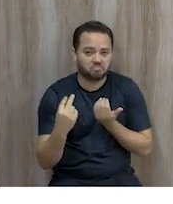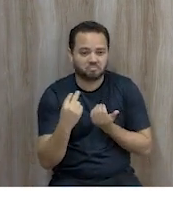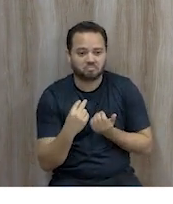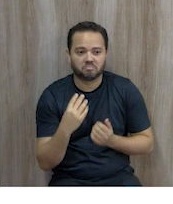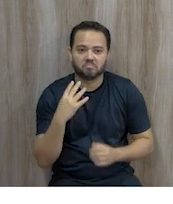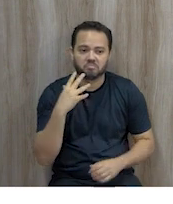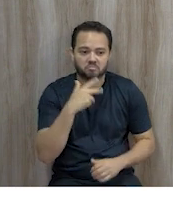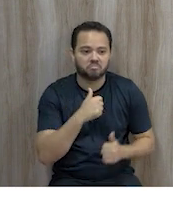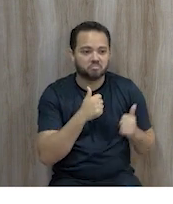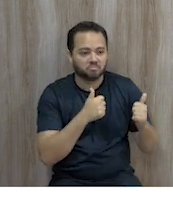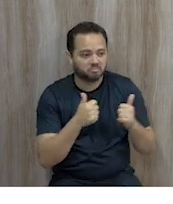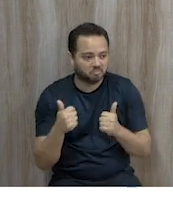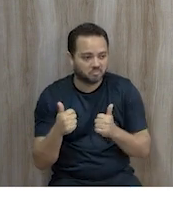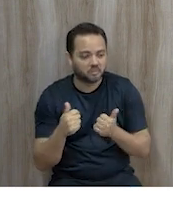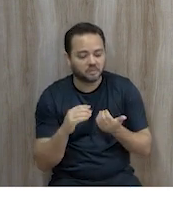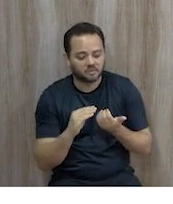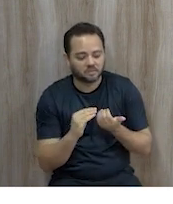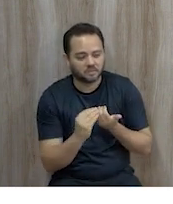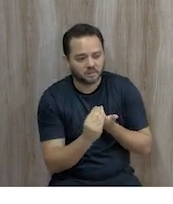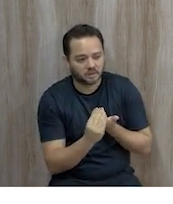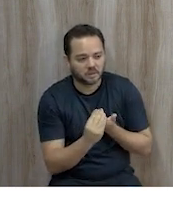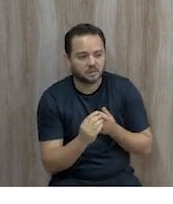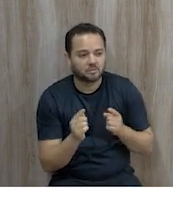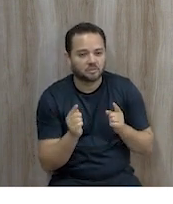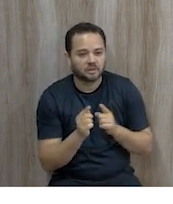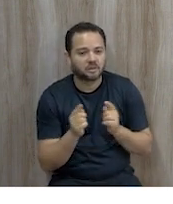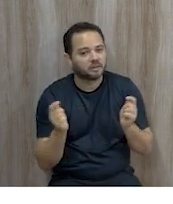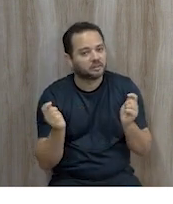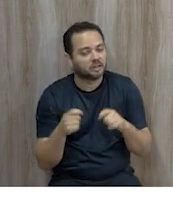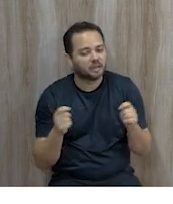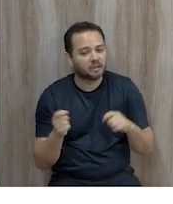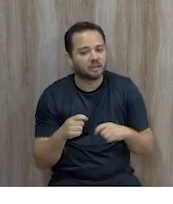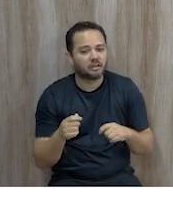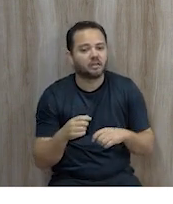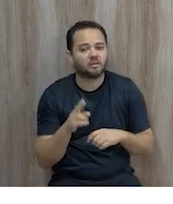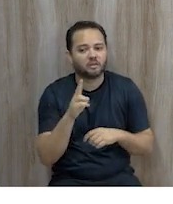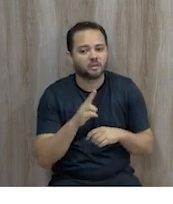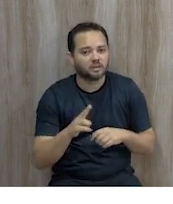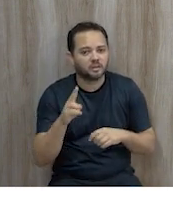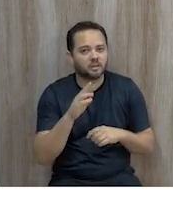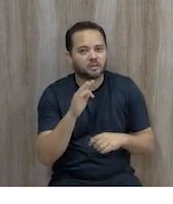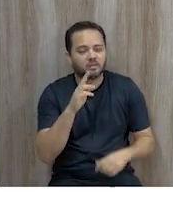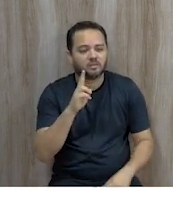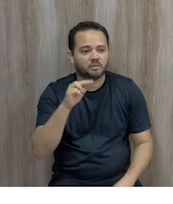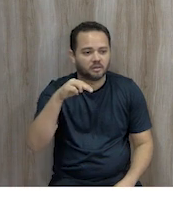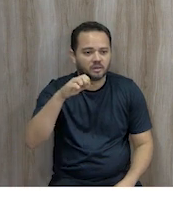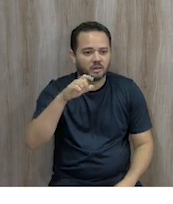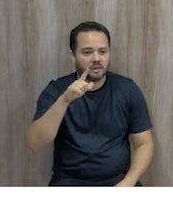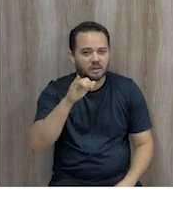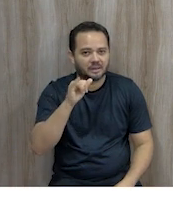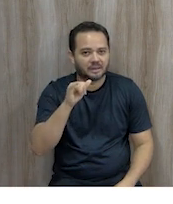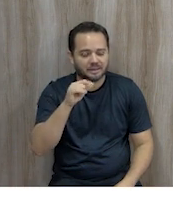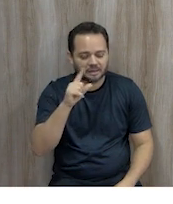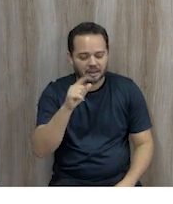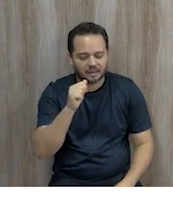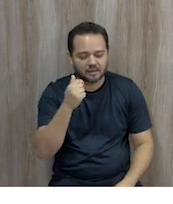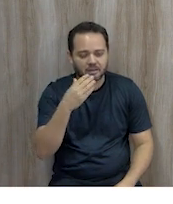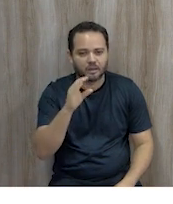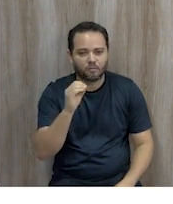favorável. Então, para recessões pequenas, a gente tem essa possibilidade também de utilizar a tunelização com bons resultados,